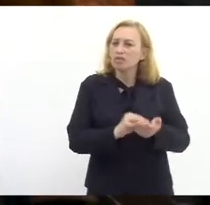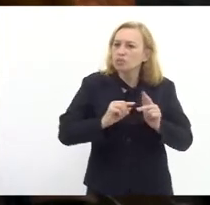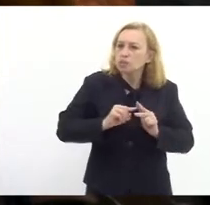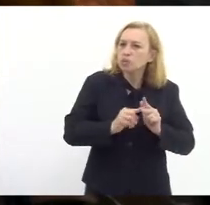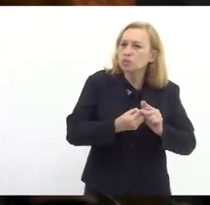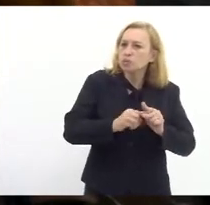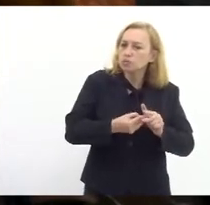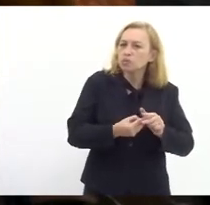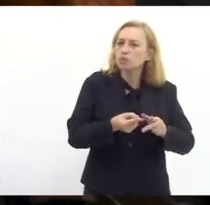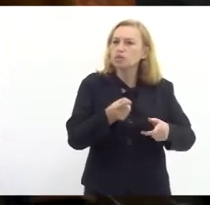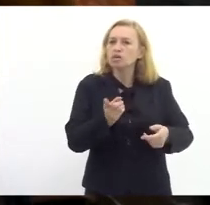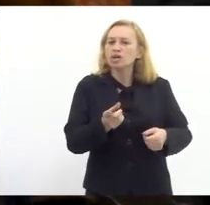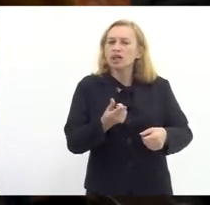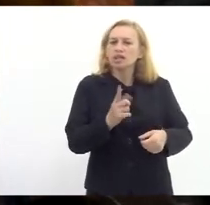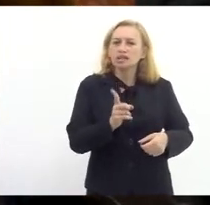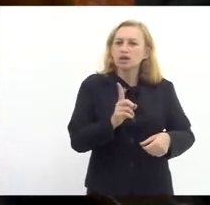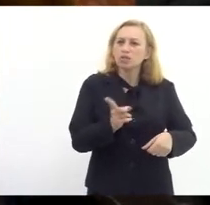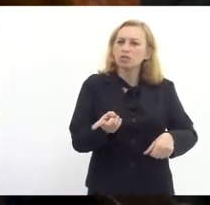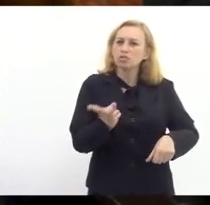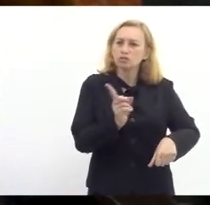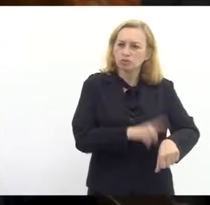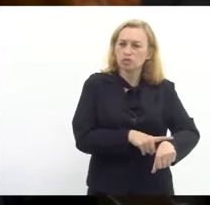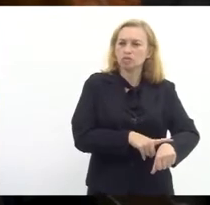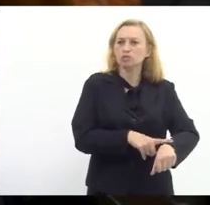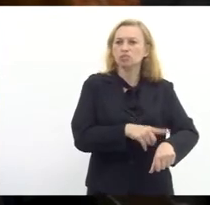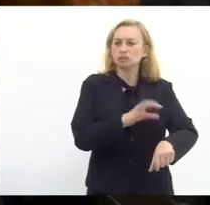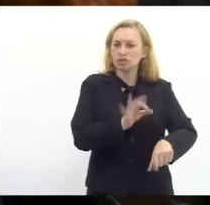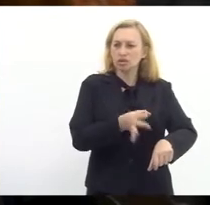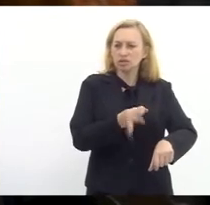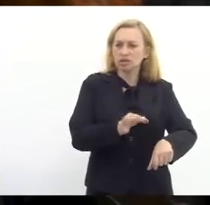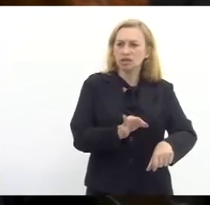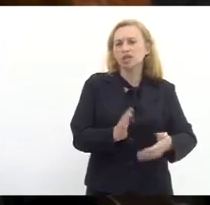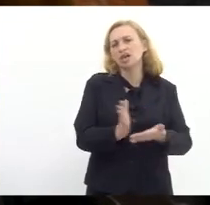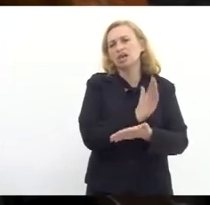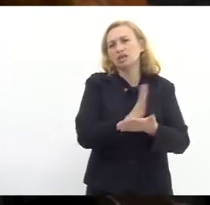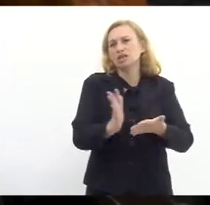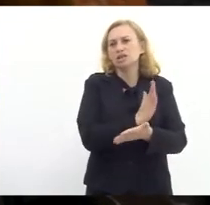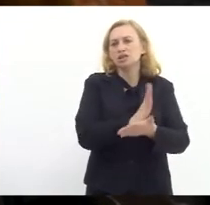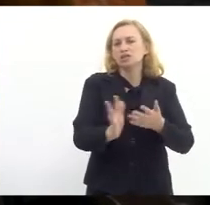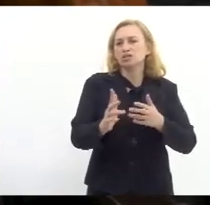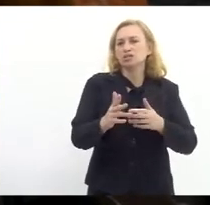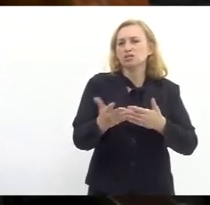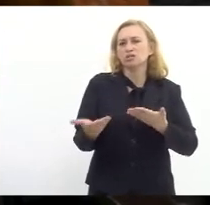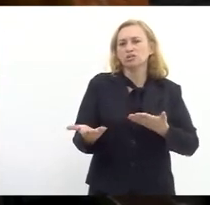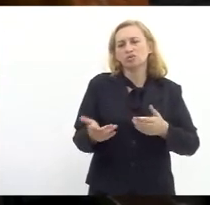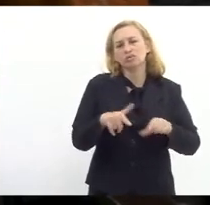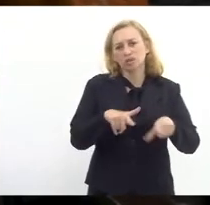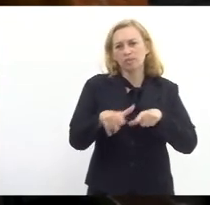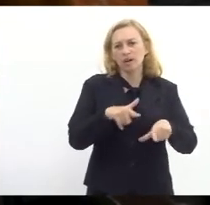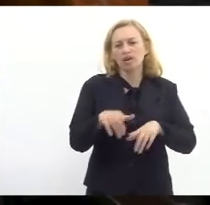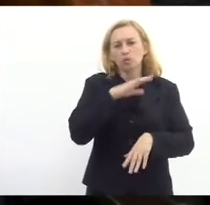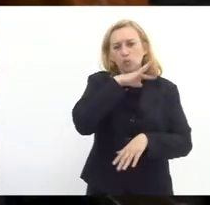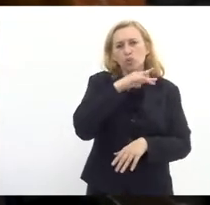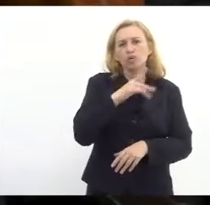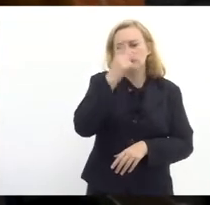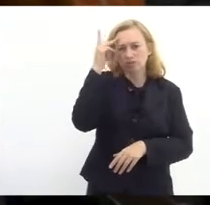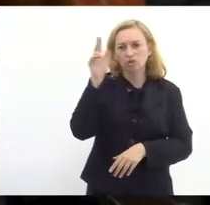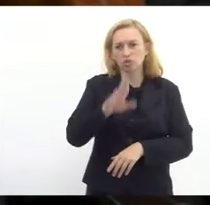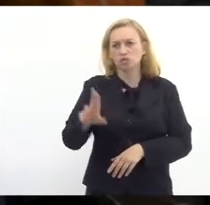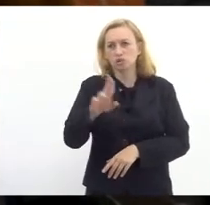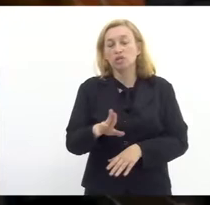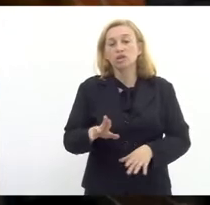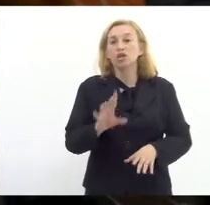regularidade, a impontualidade e, muitas vezes, na maioria das vezes, um serviço insatisfatório para os usuários.